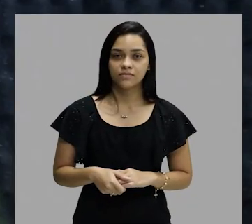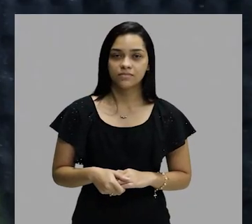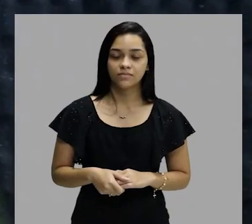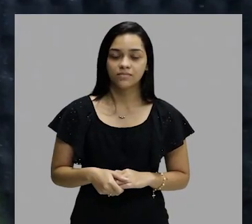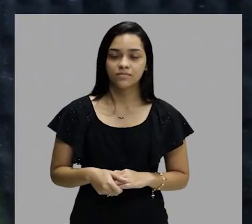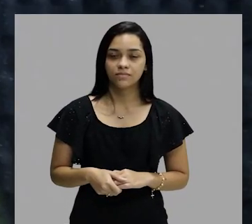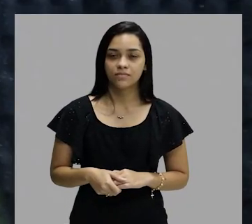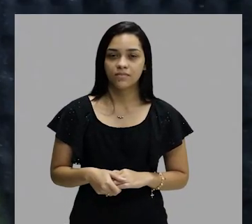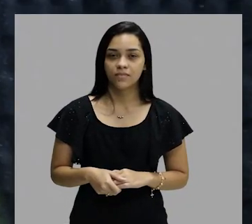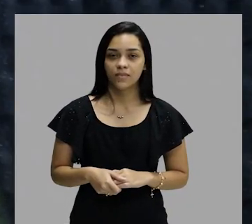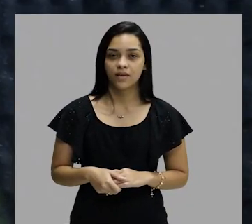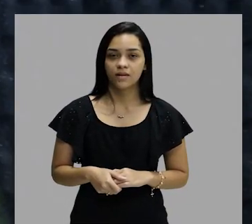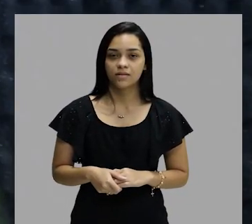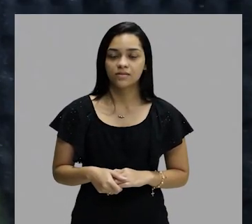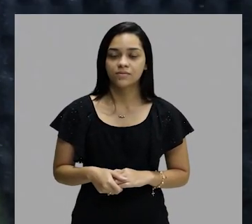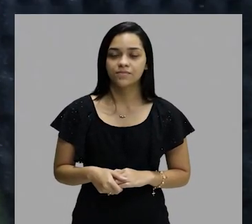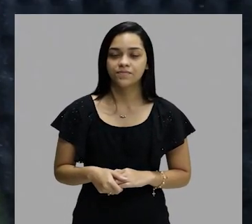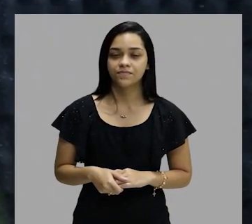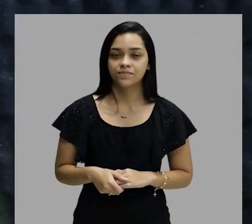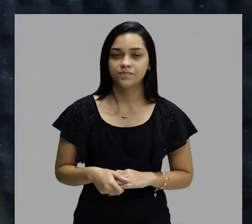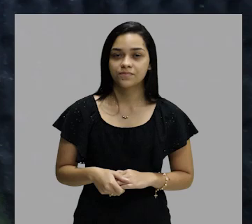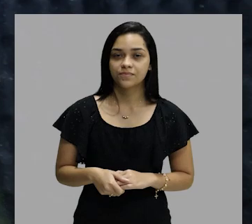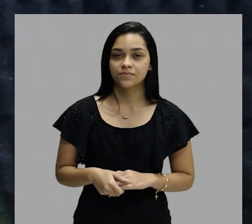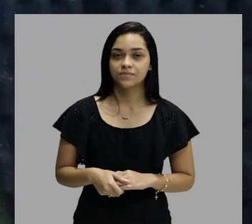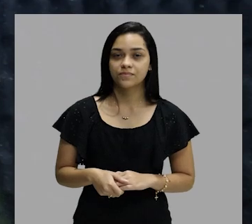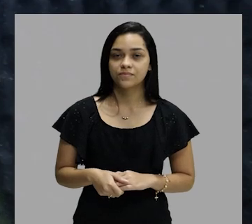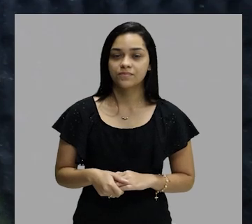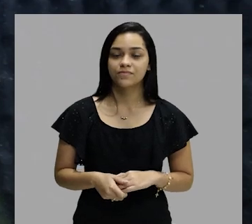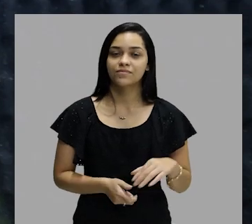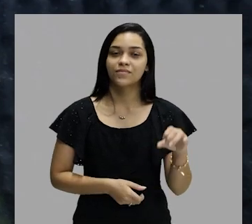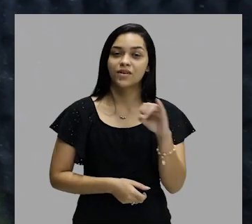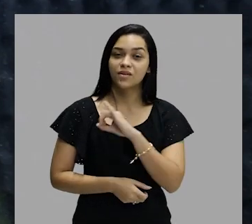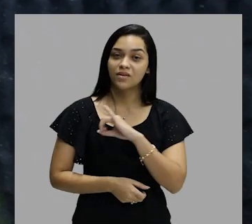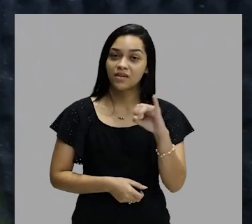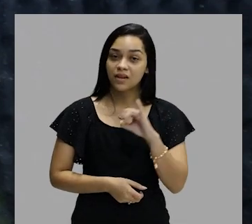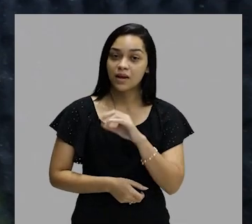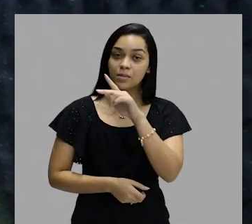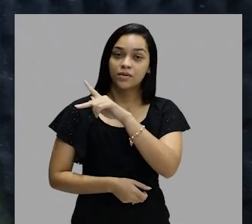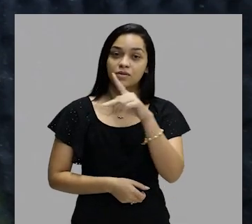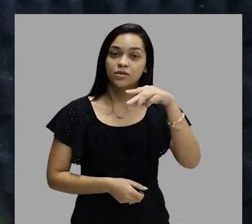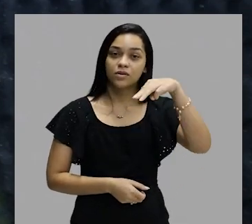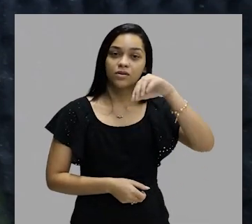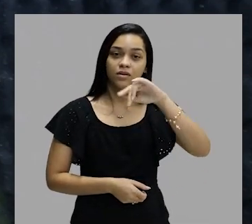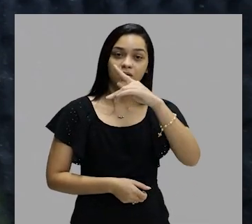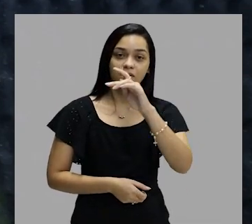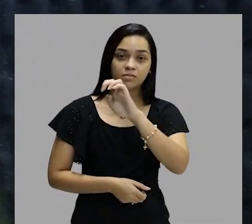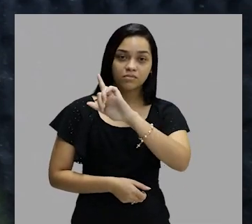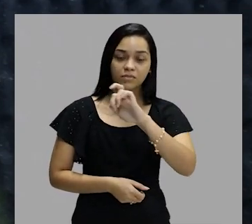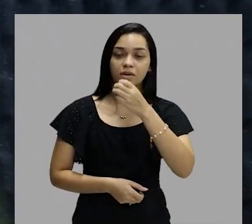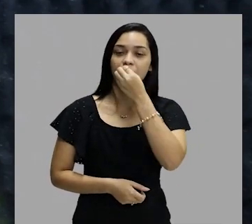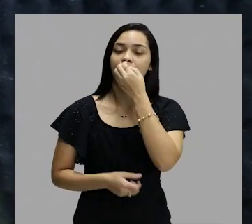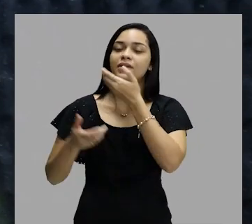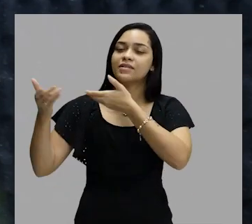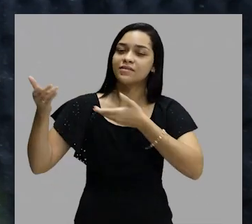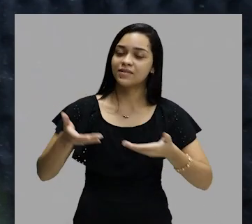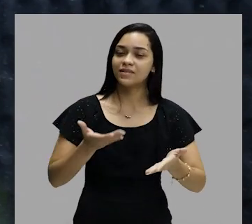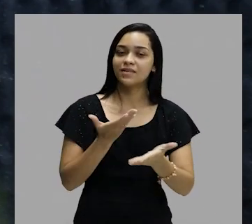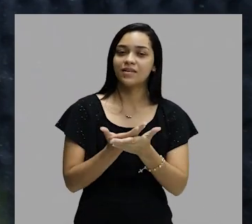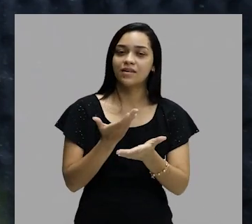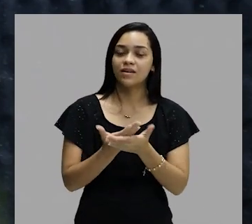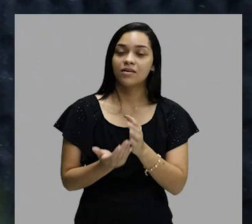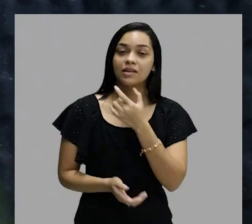everybody. Teacher Michelle here. Welcome to our English class. Olá, pessoal. Professora Michelle aqui. Sejam bem-vindos à nossa aula de